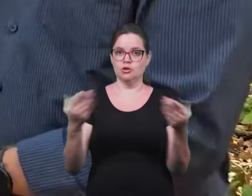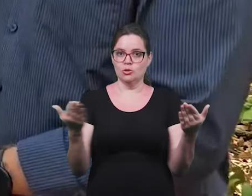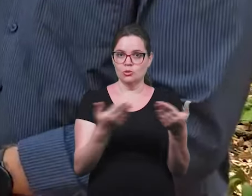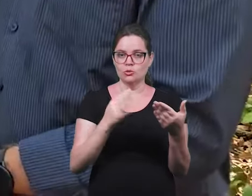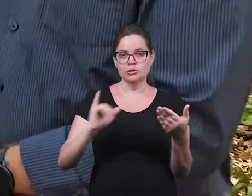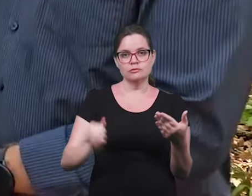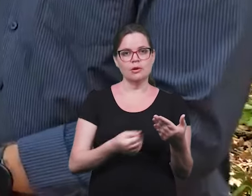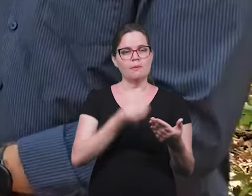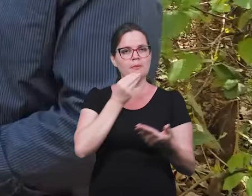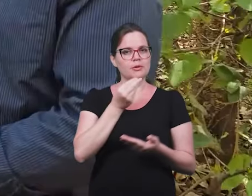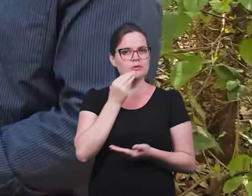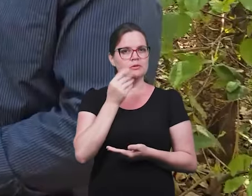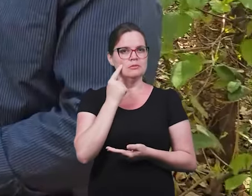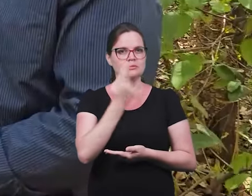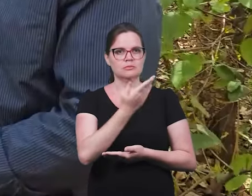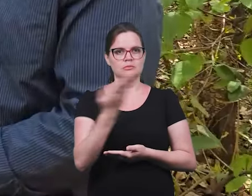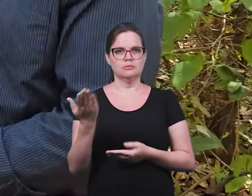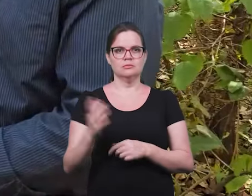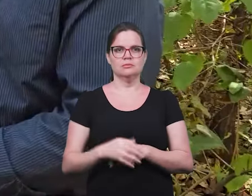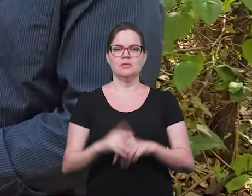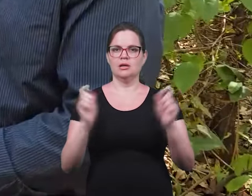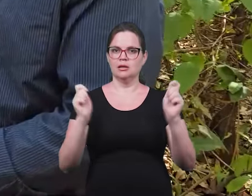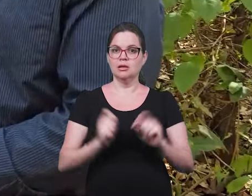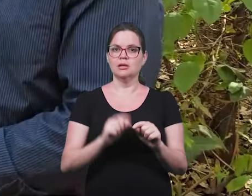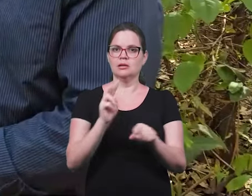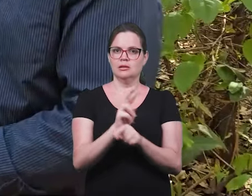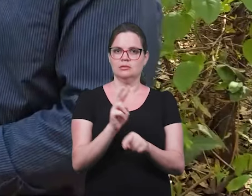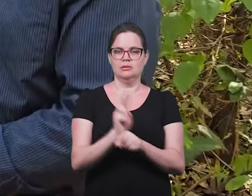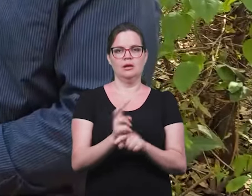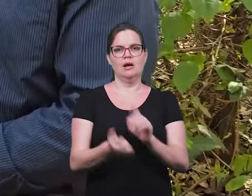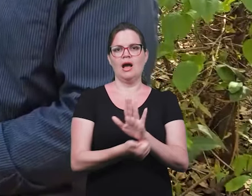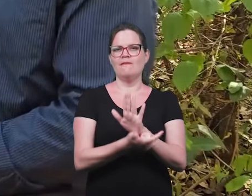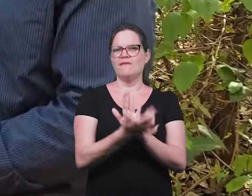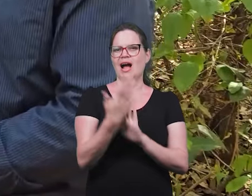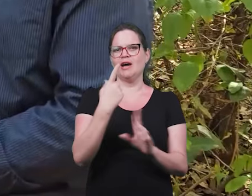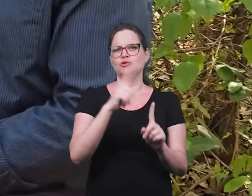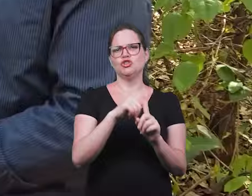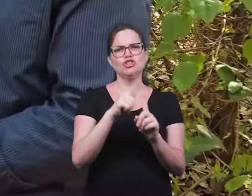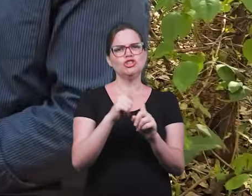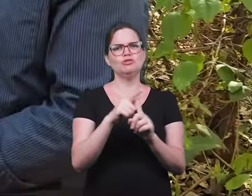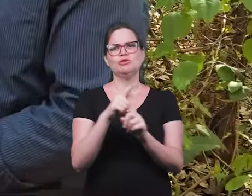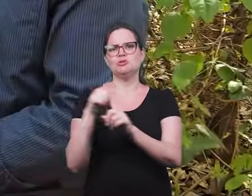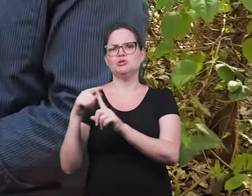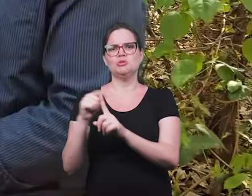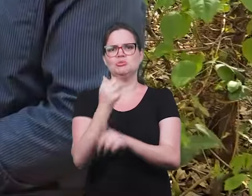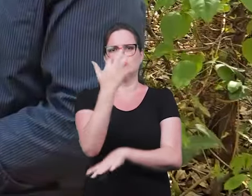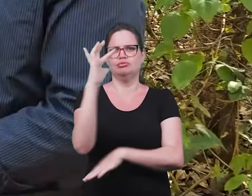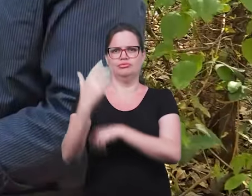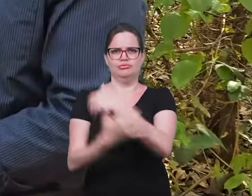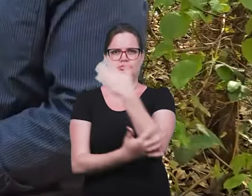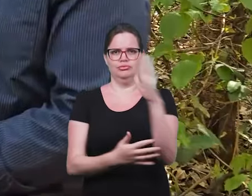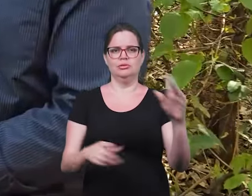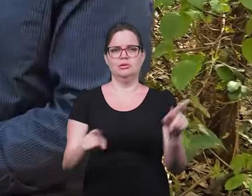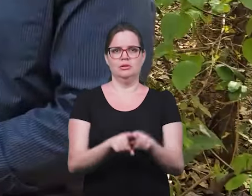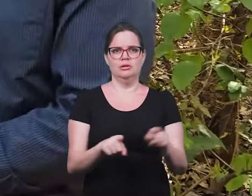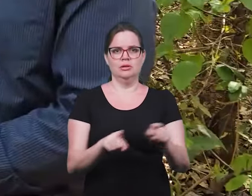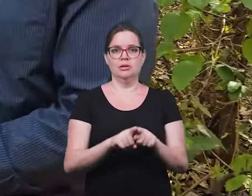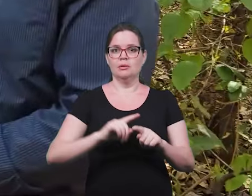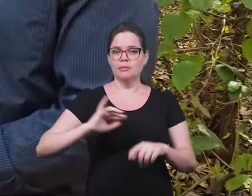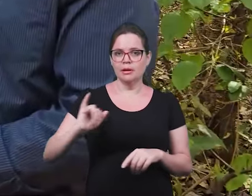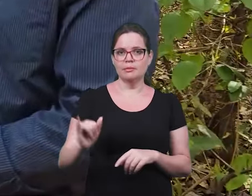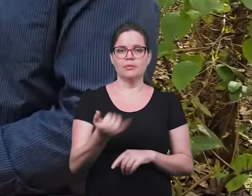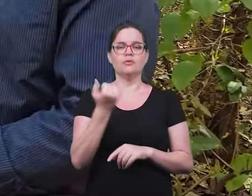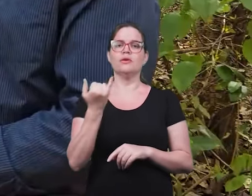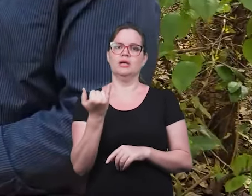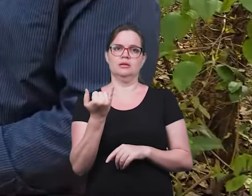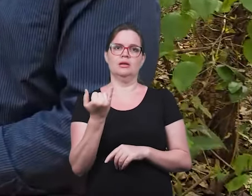alternativa que implique em conservação da biodiversidade e, eu diria, valorização da